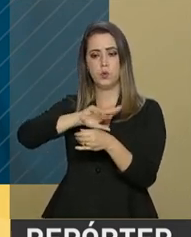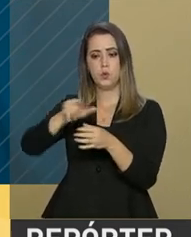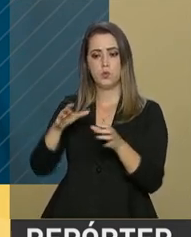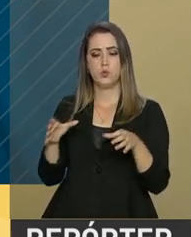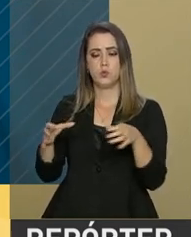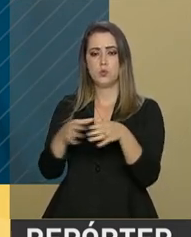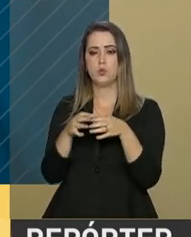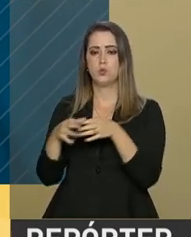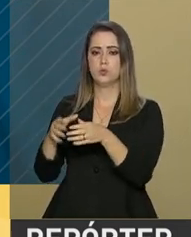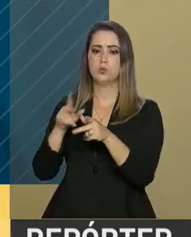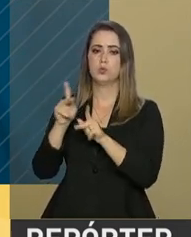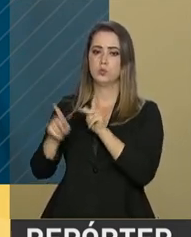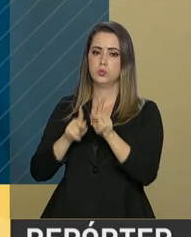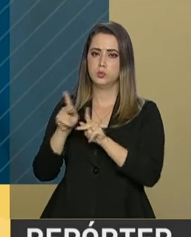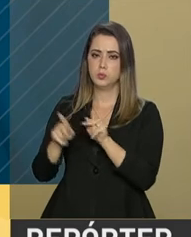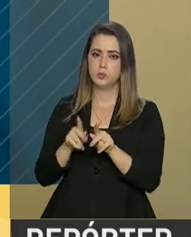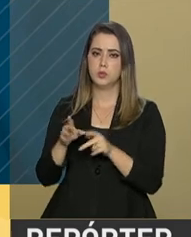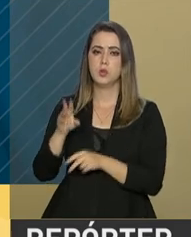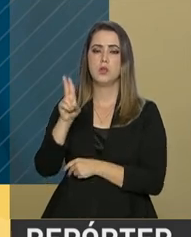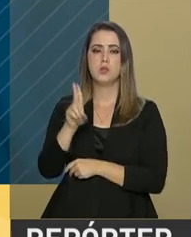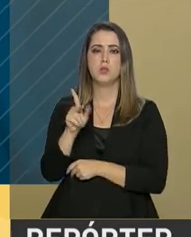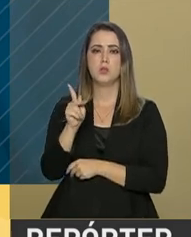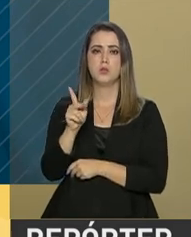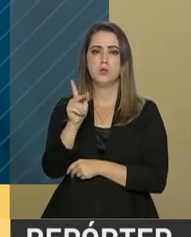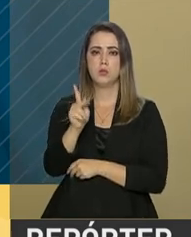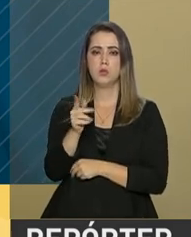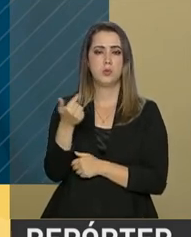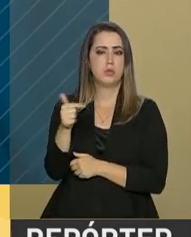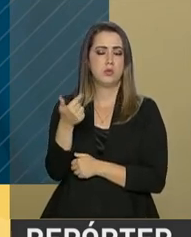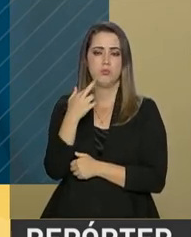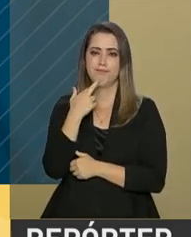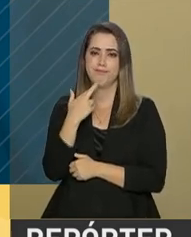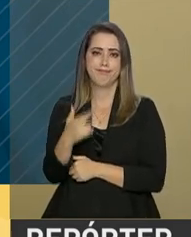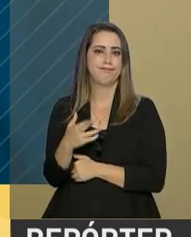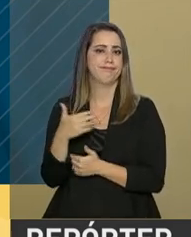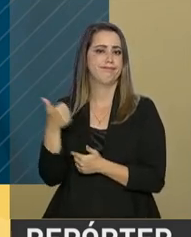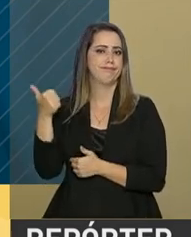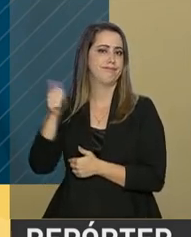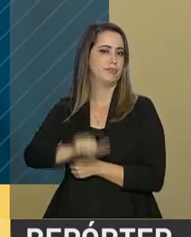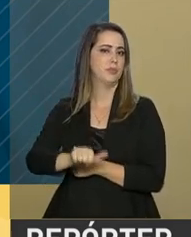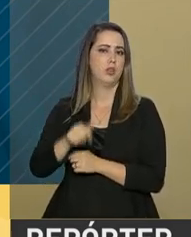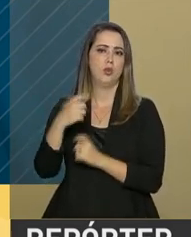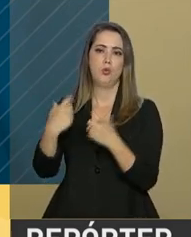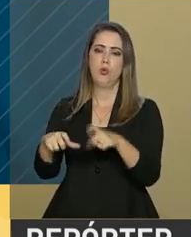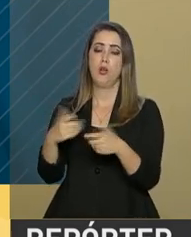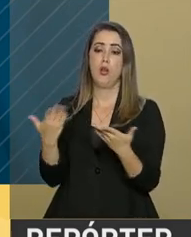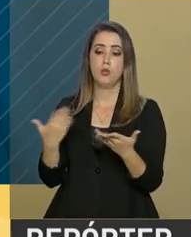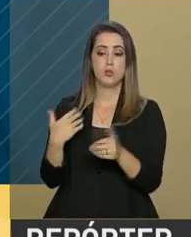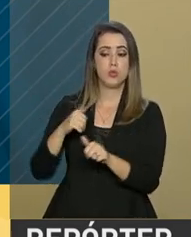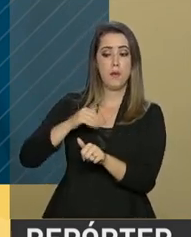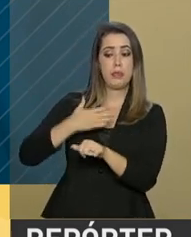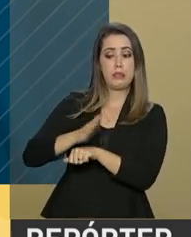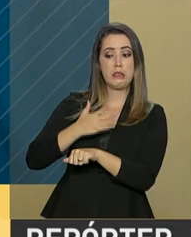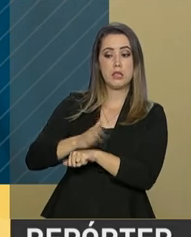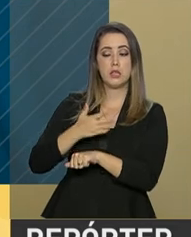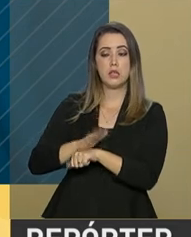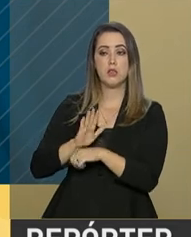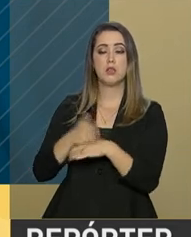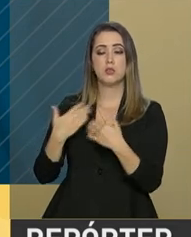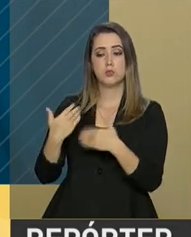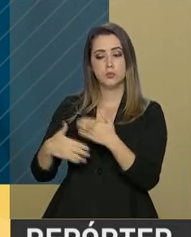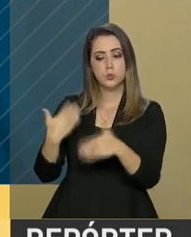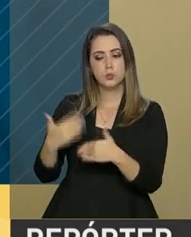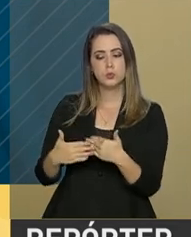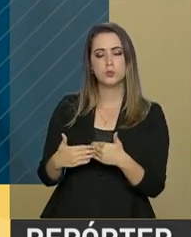outra unidade de polícia pacificadora upp que não vinha apresentando bons resultados naquele local estão sendo treinados em estágio capacitação